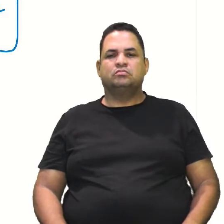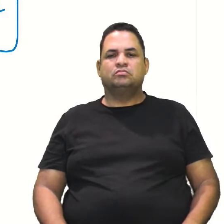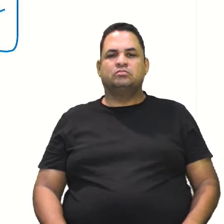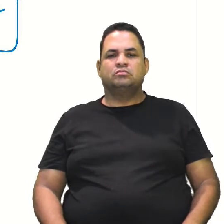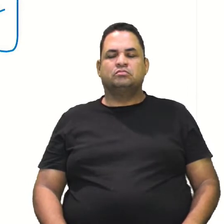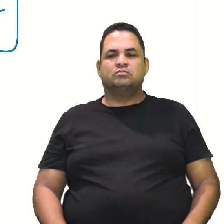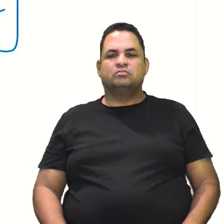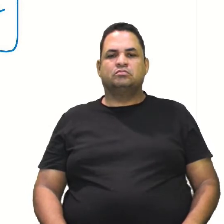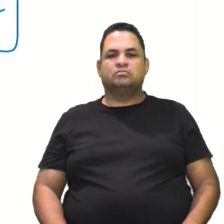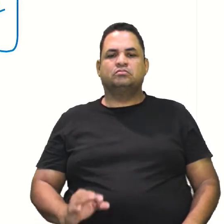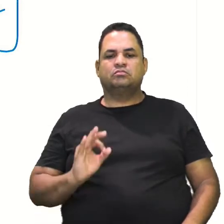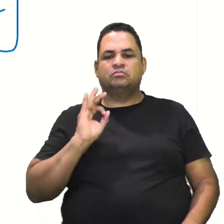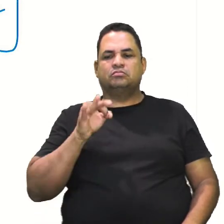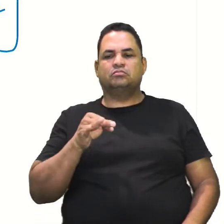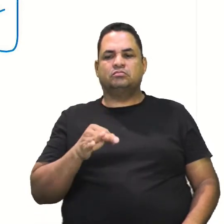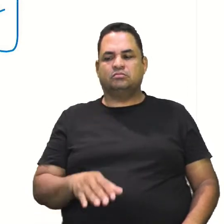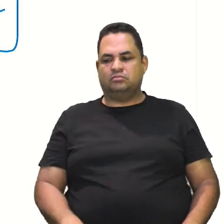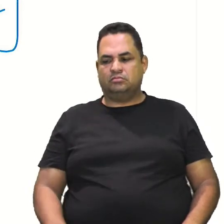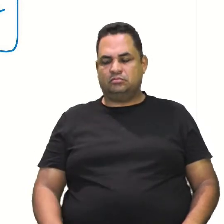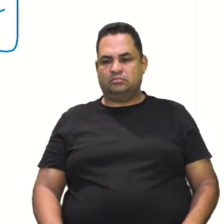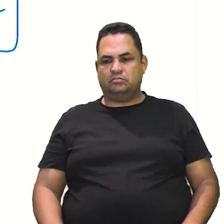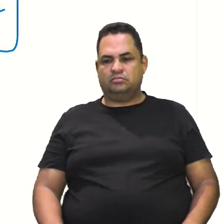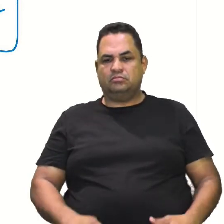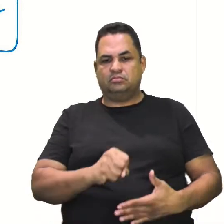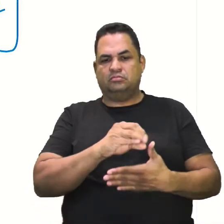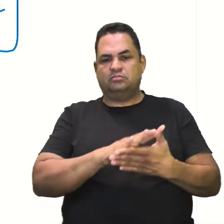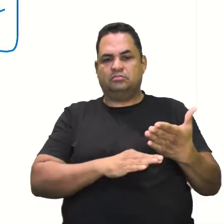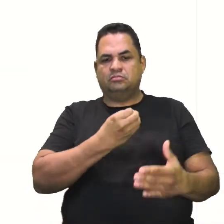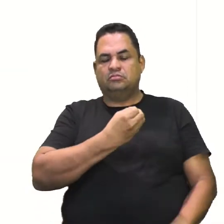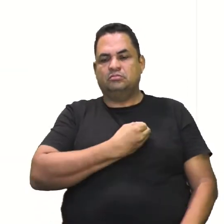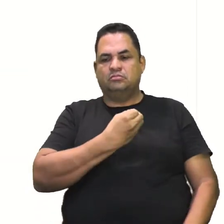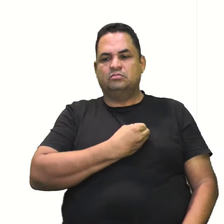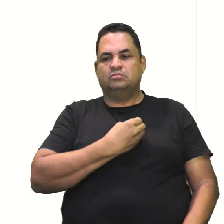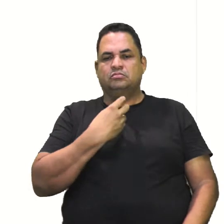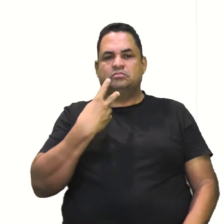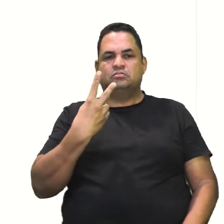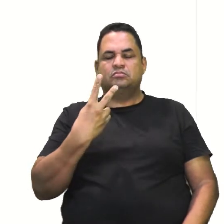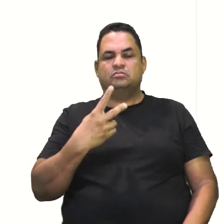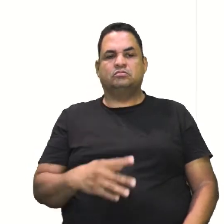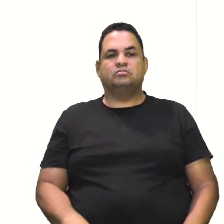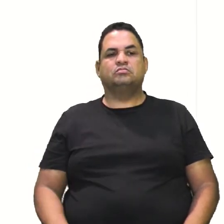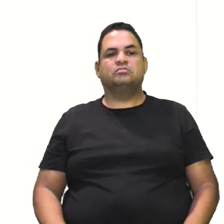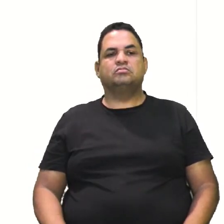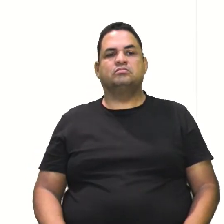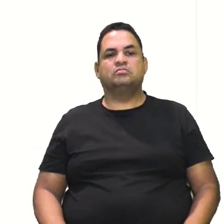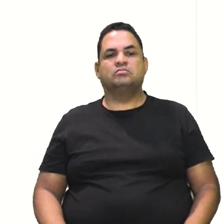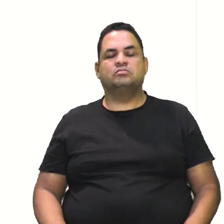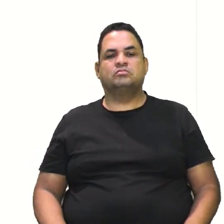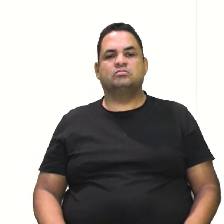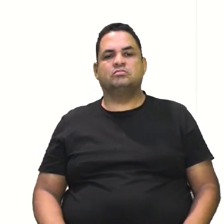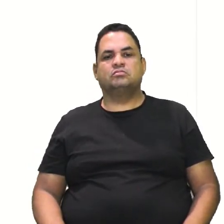decimal. Certinho? Certo. Questão de número 2, vamos ver? Olha lá.